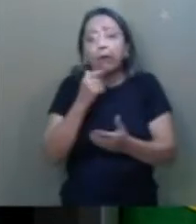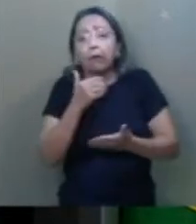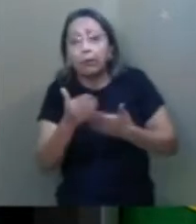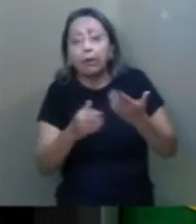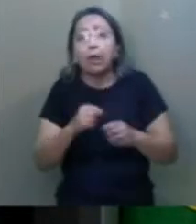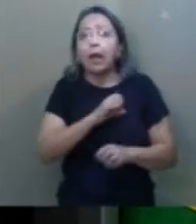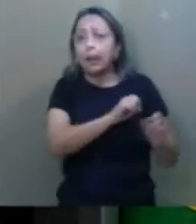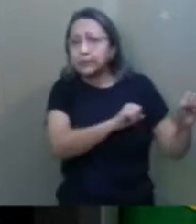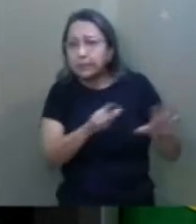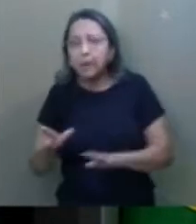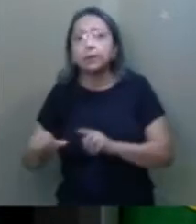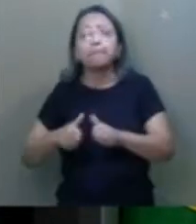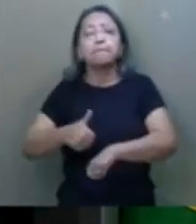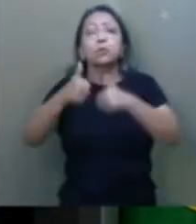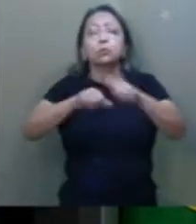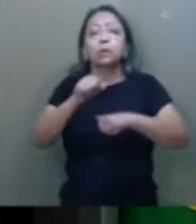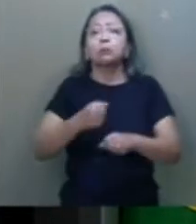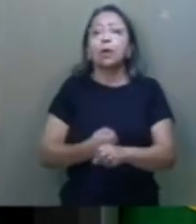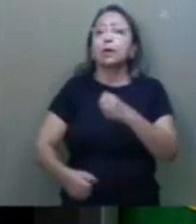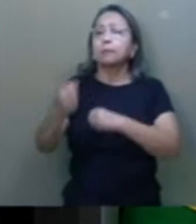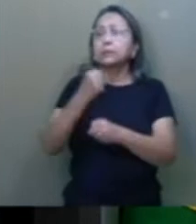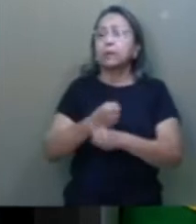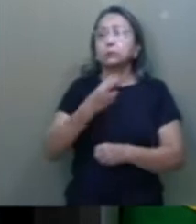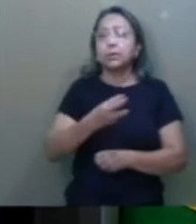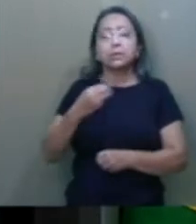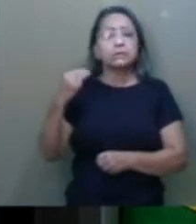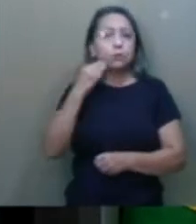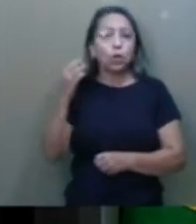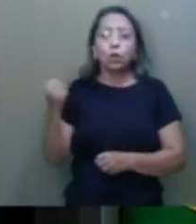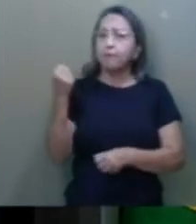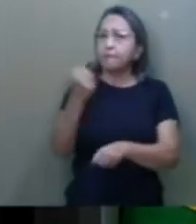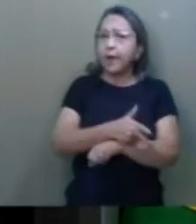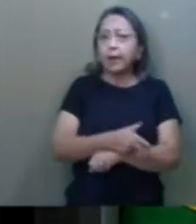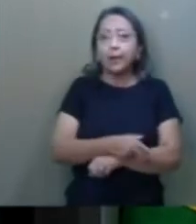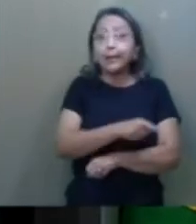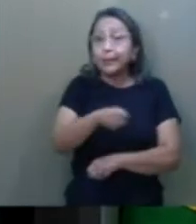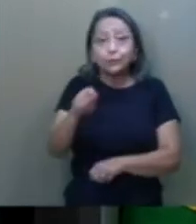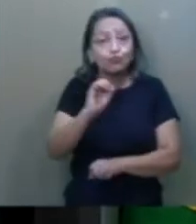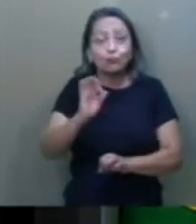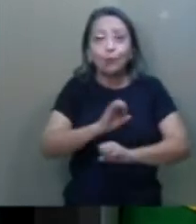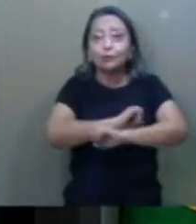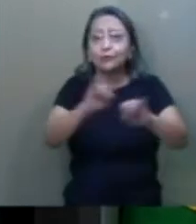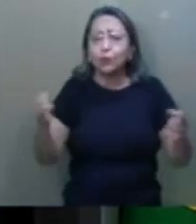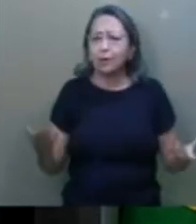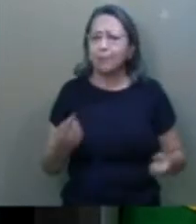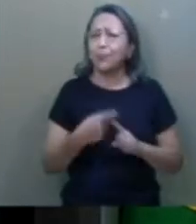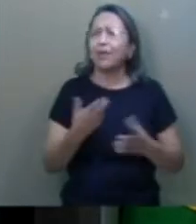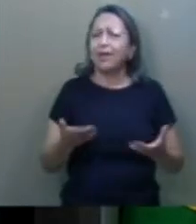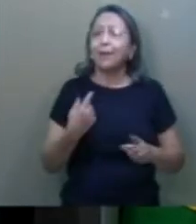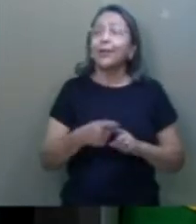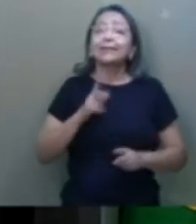a cada semana. No ano passado foram 3 milhões de novas vagas. Isso não é divulgado. Por que que não é?